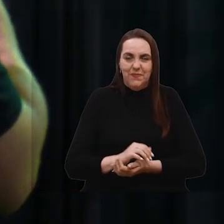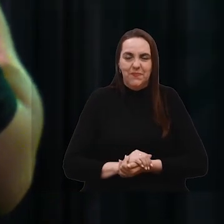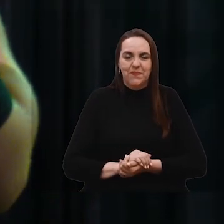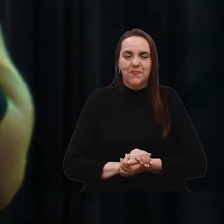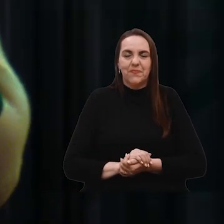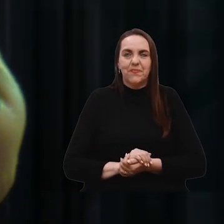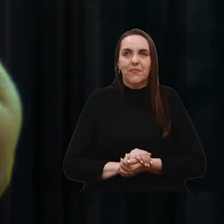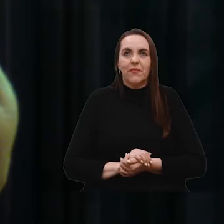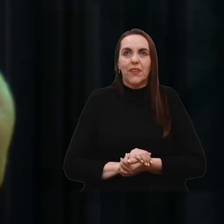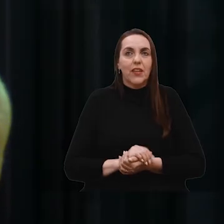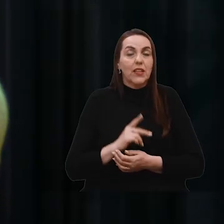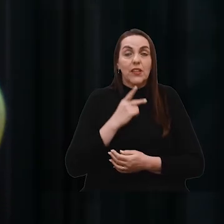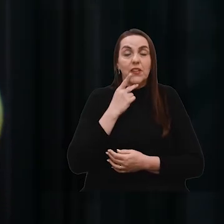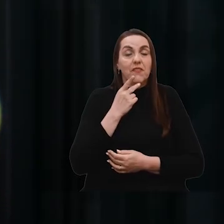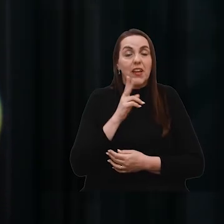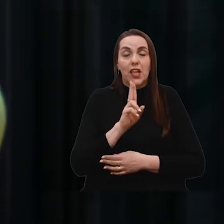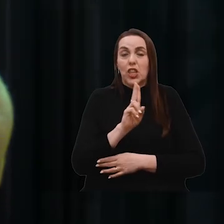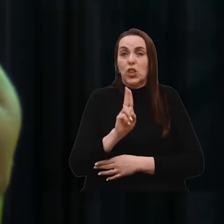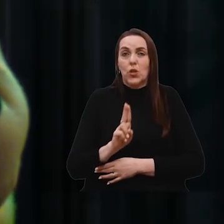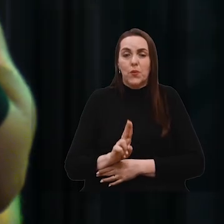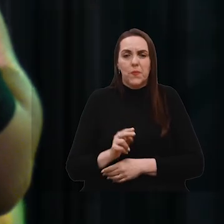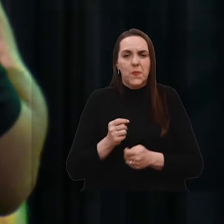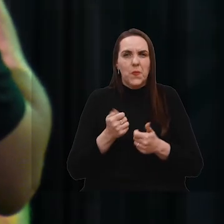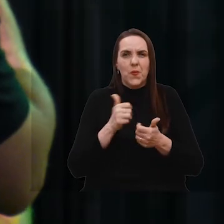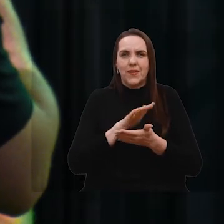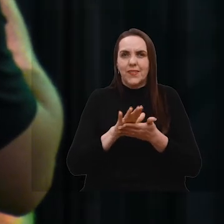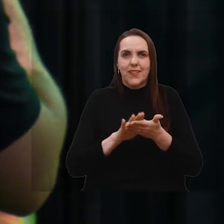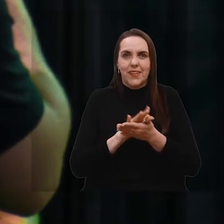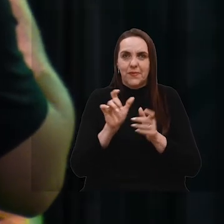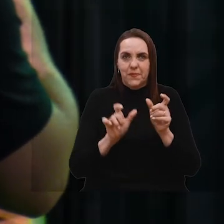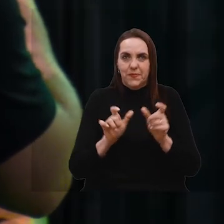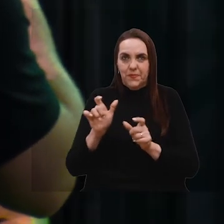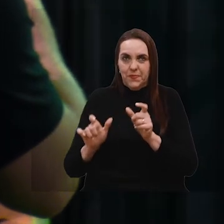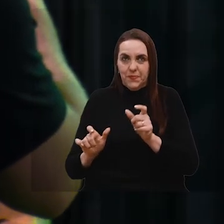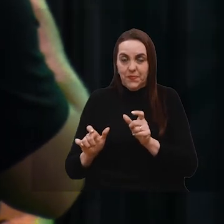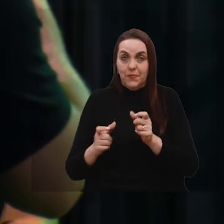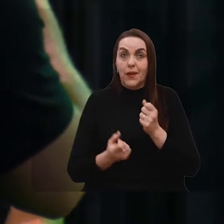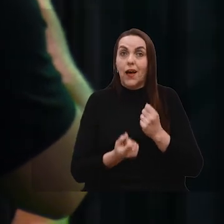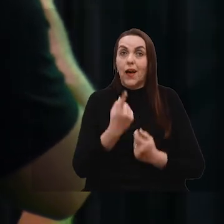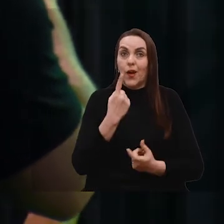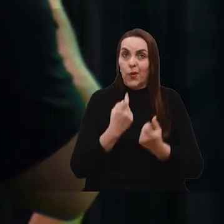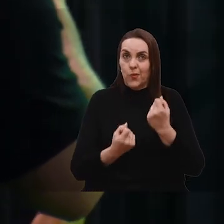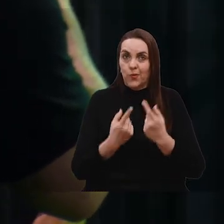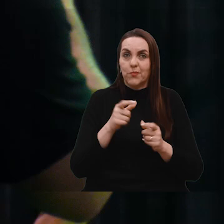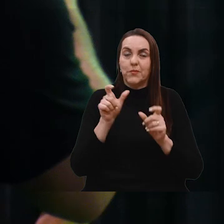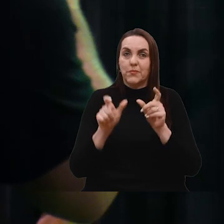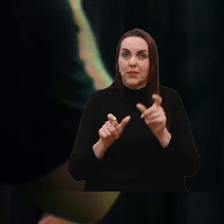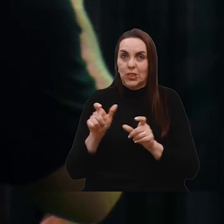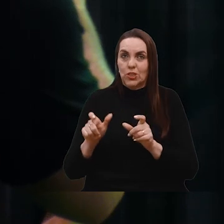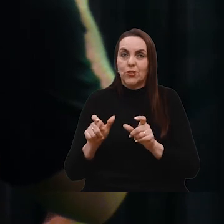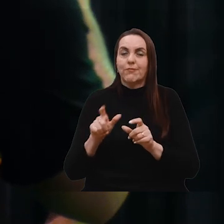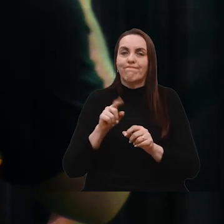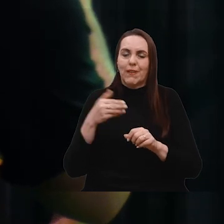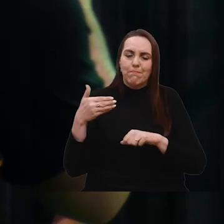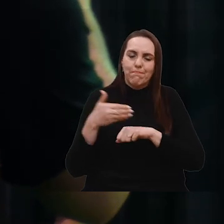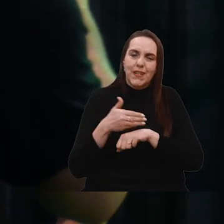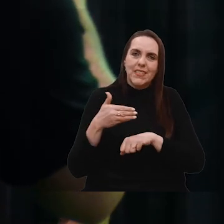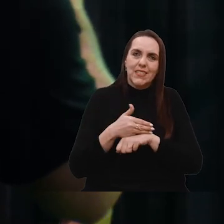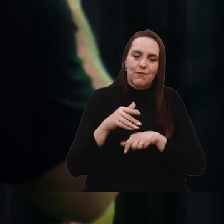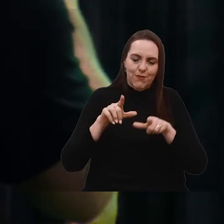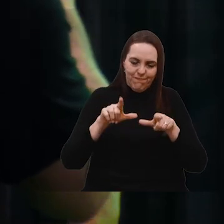muito vocês. Eu não ia citar nomes quase de ninguém, mas tem algumas pessoas aqui